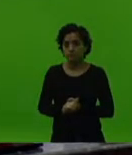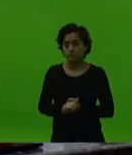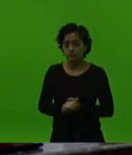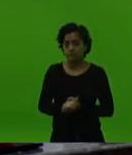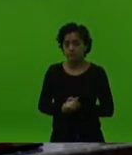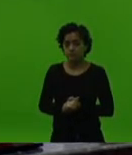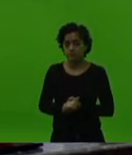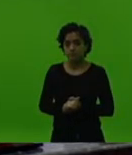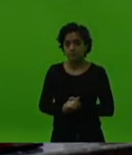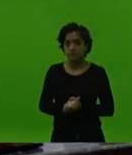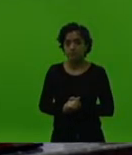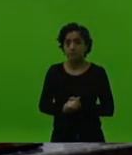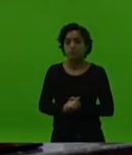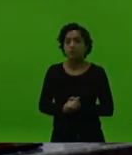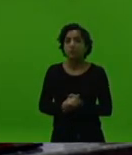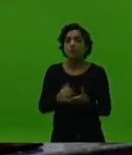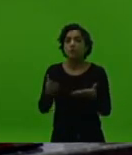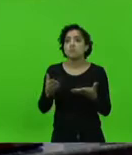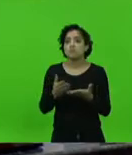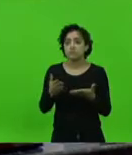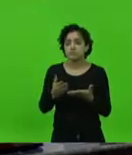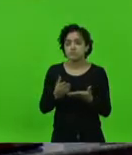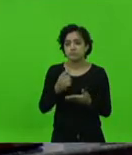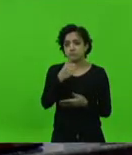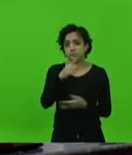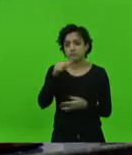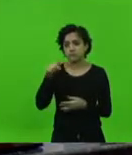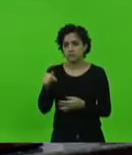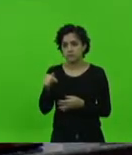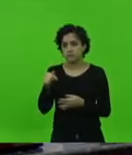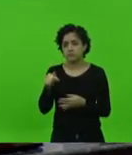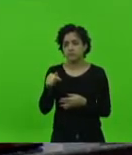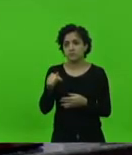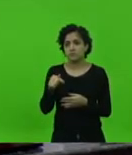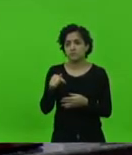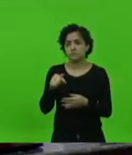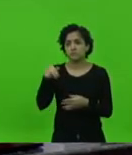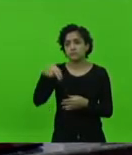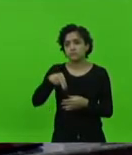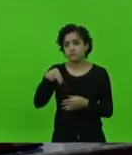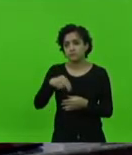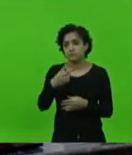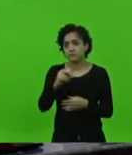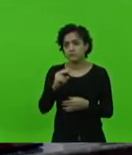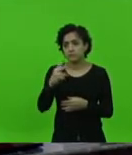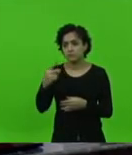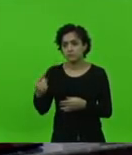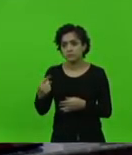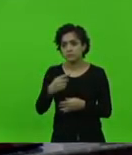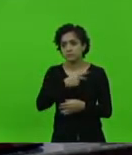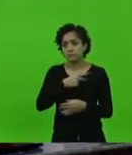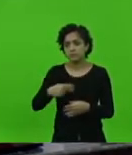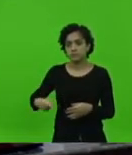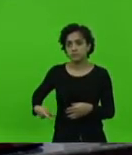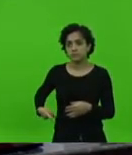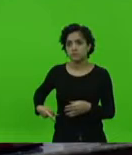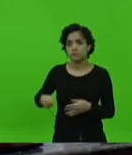de Santa Catarina realizada em 17 de novembro de 2021 presidência